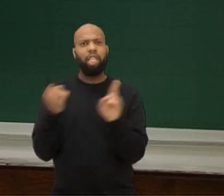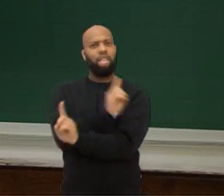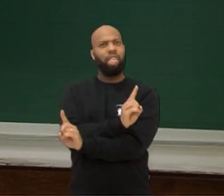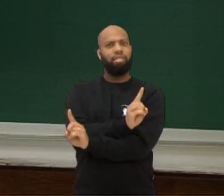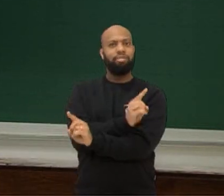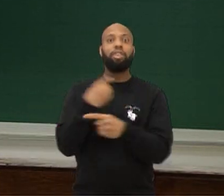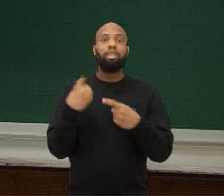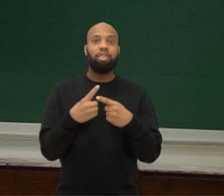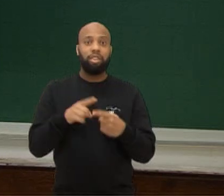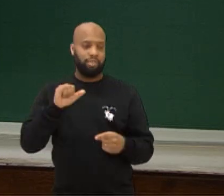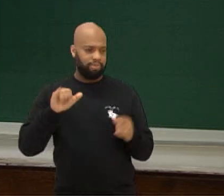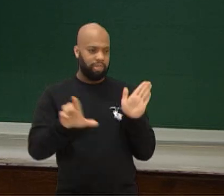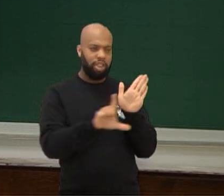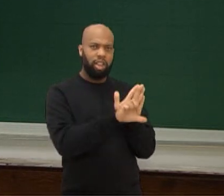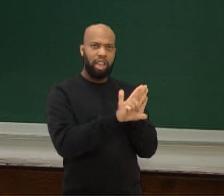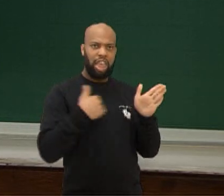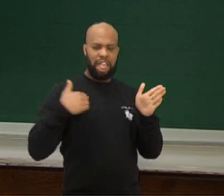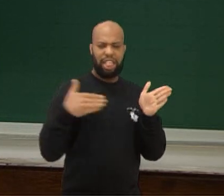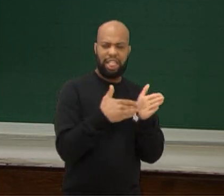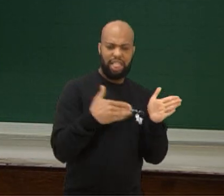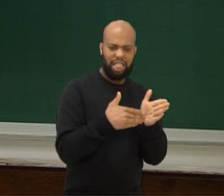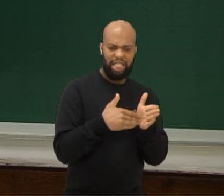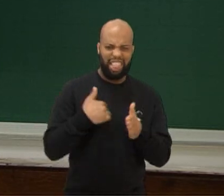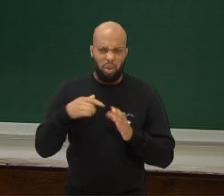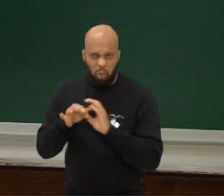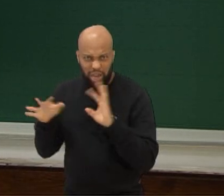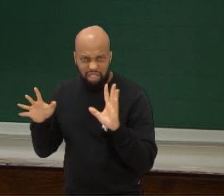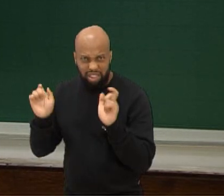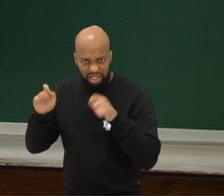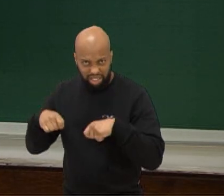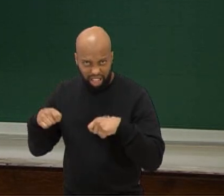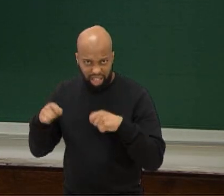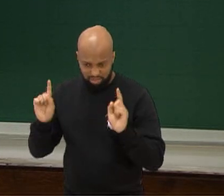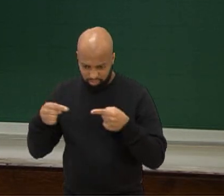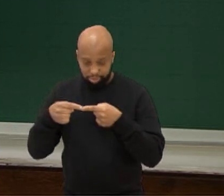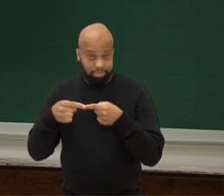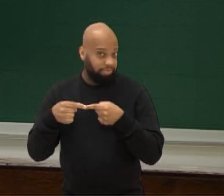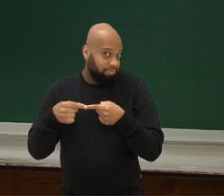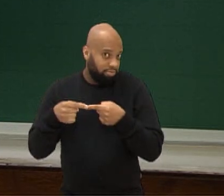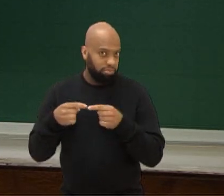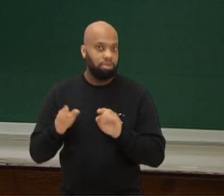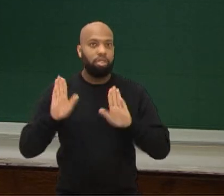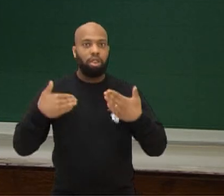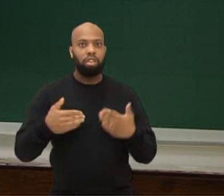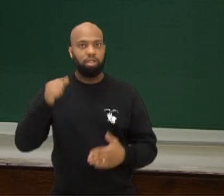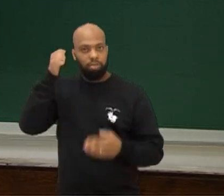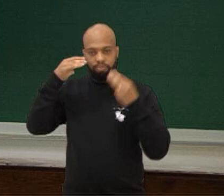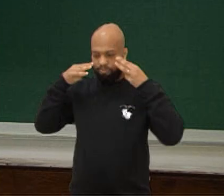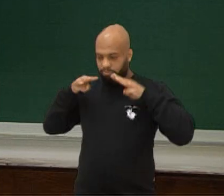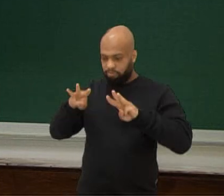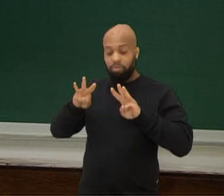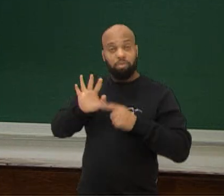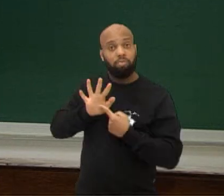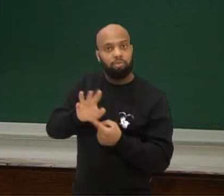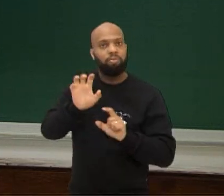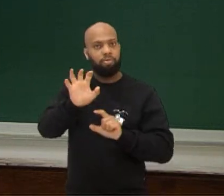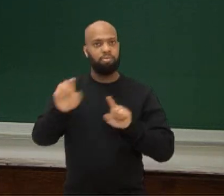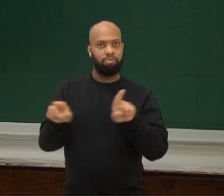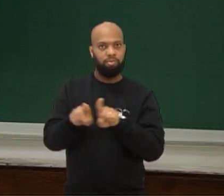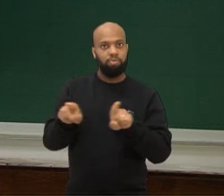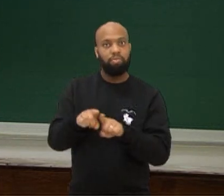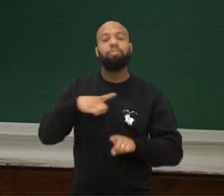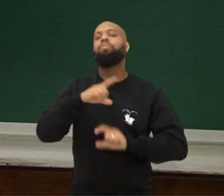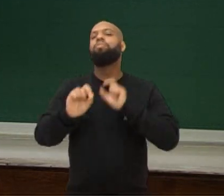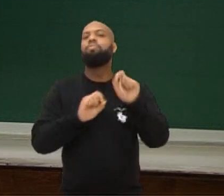lei serve para me limitar, como é que eu posso dizer que eu sou livre? Então, o Maquiavel traz essa tensão